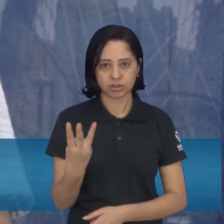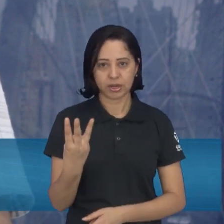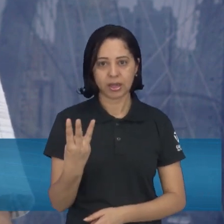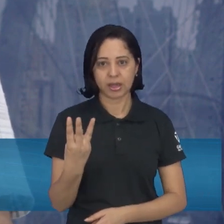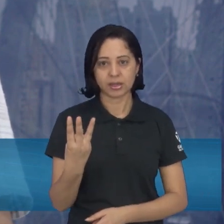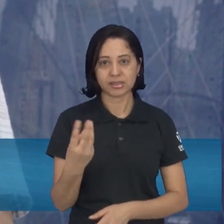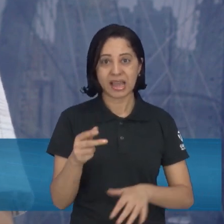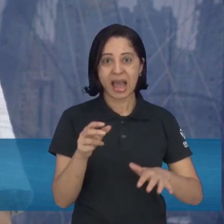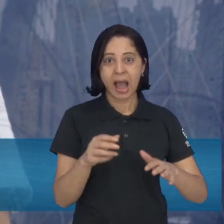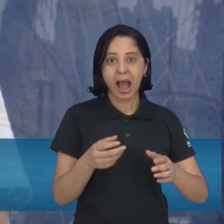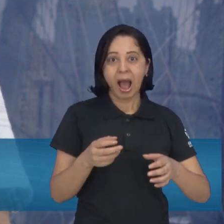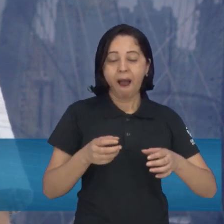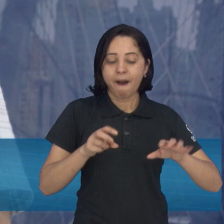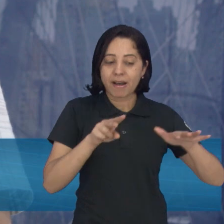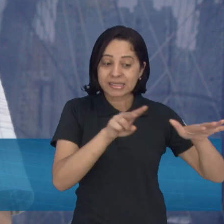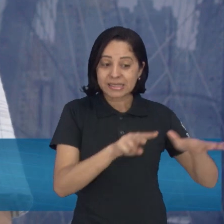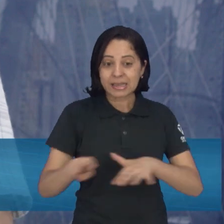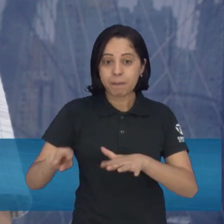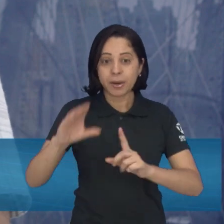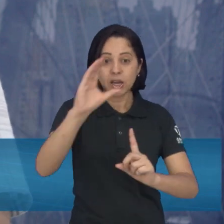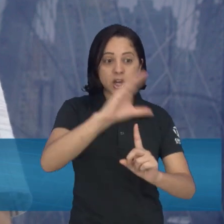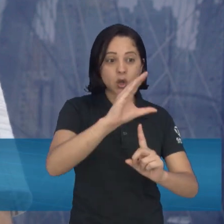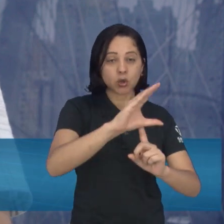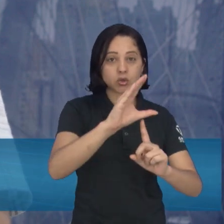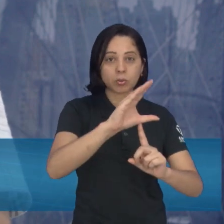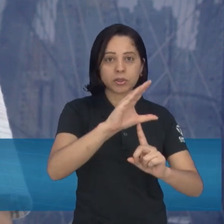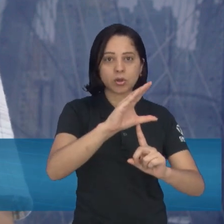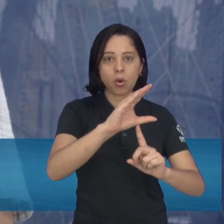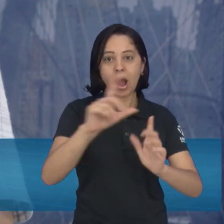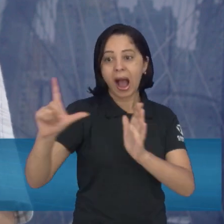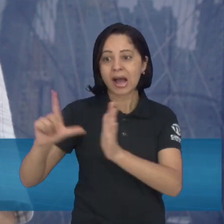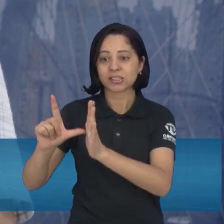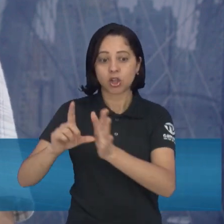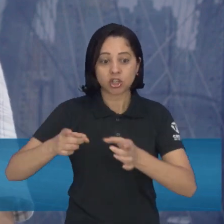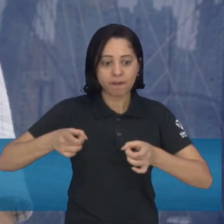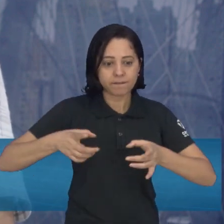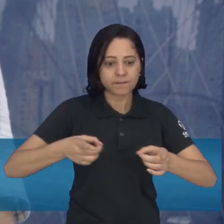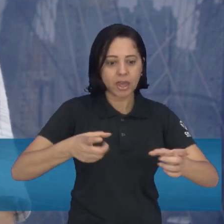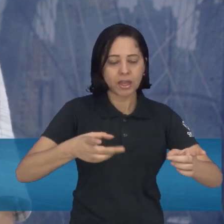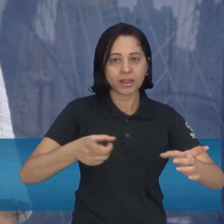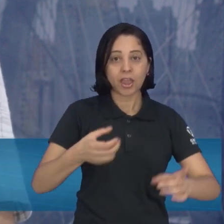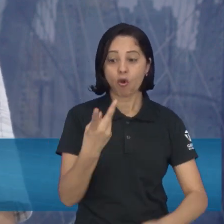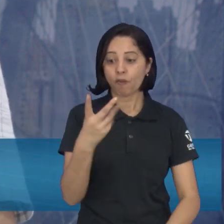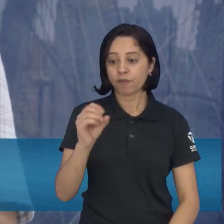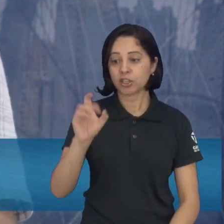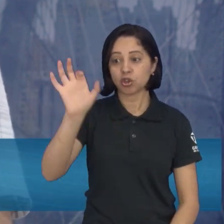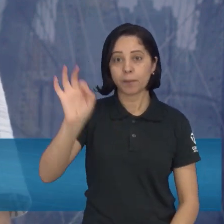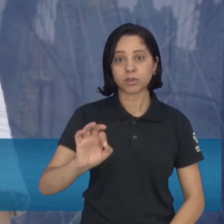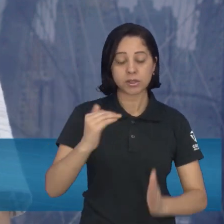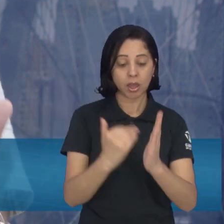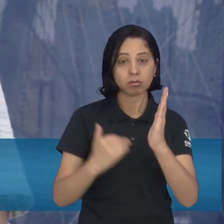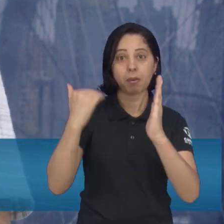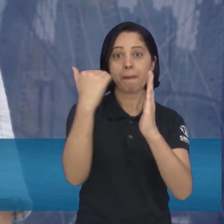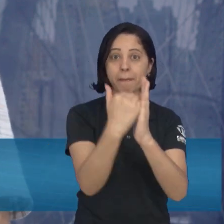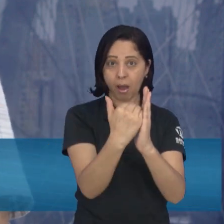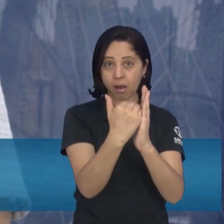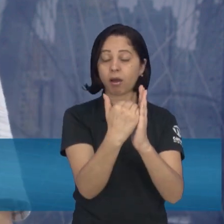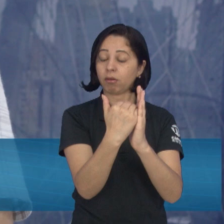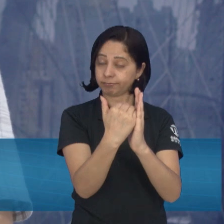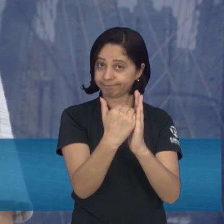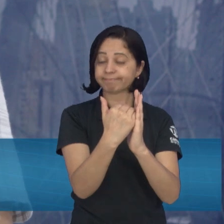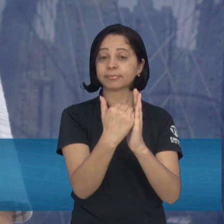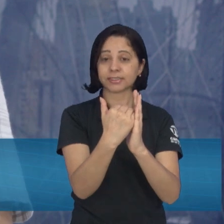na Semana do Consumidor foi de 20%. Quer dizer, isso é uma alavancagem que quase não se vê em